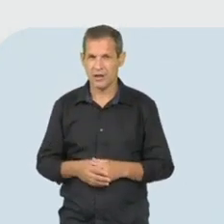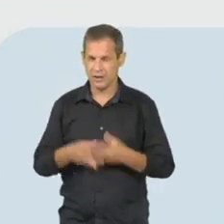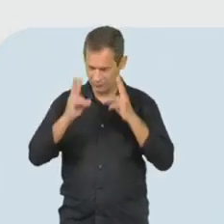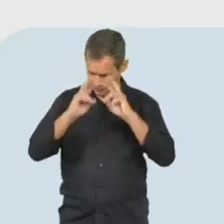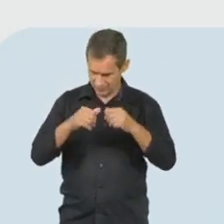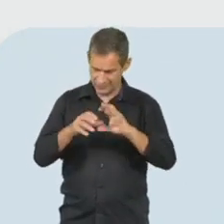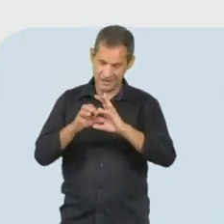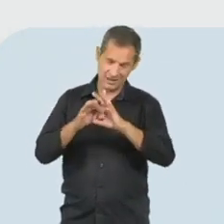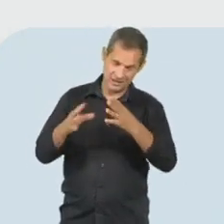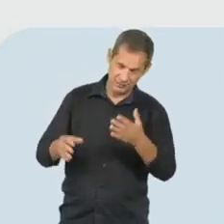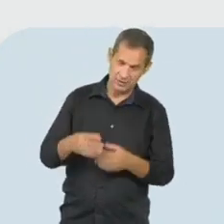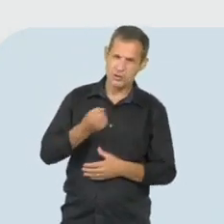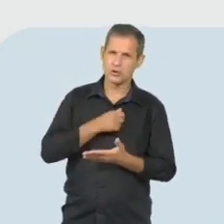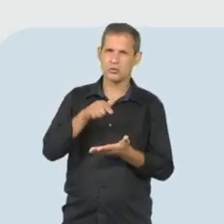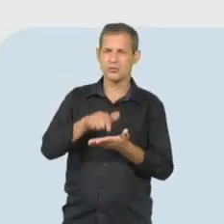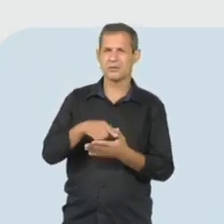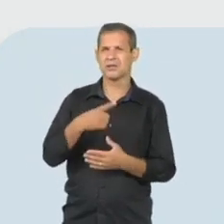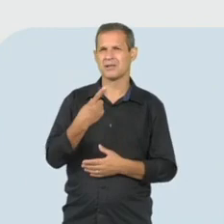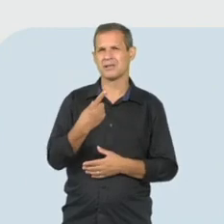está disponível na página